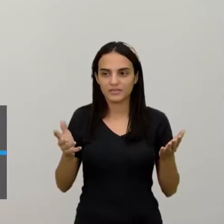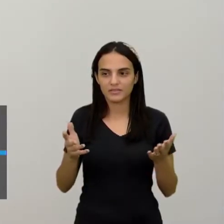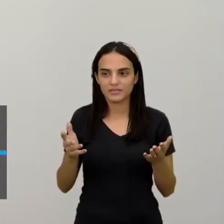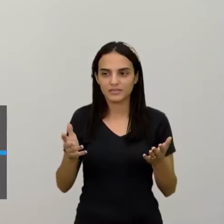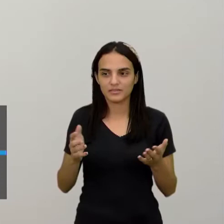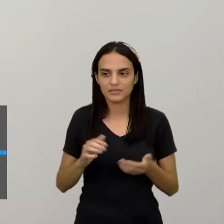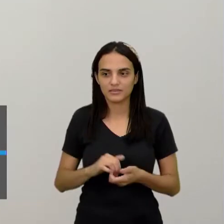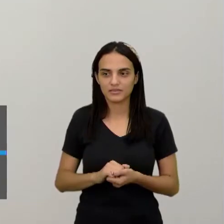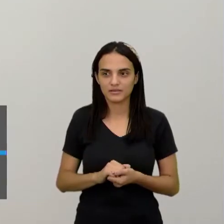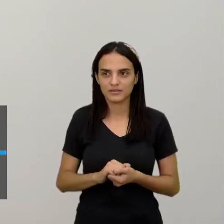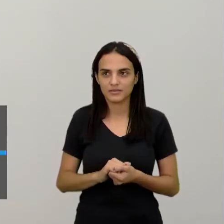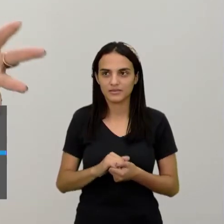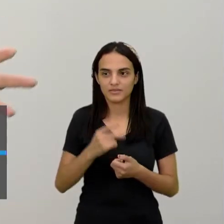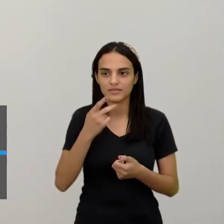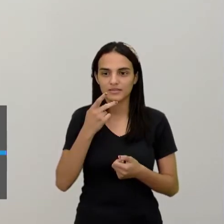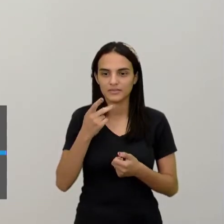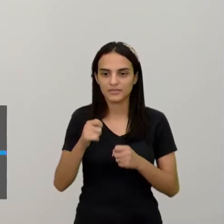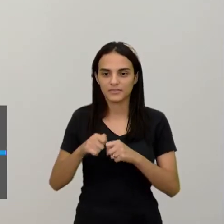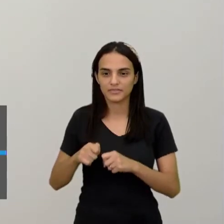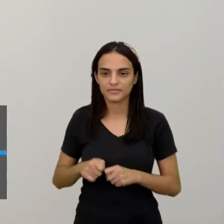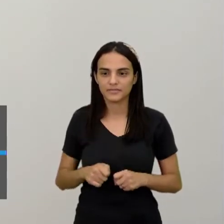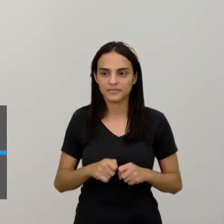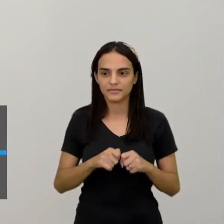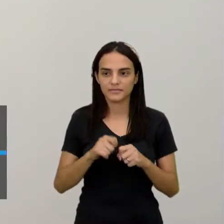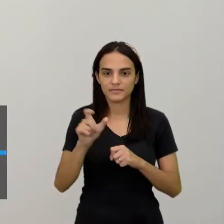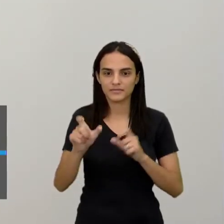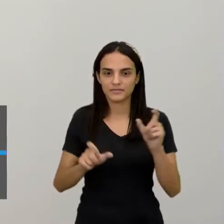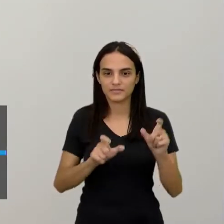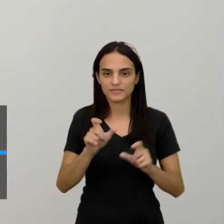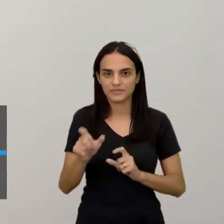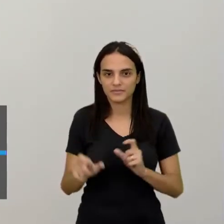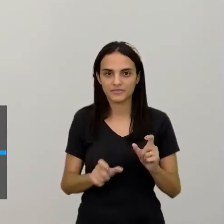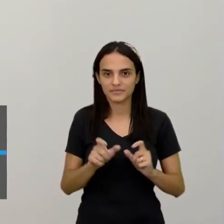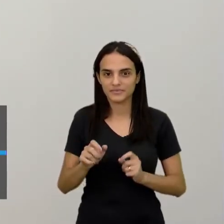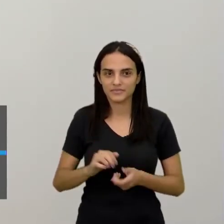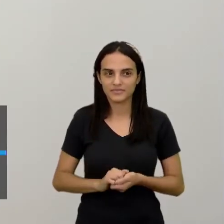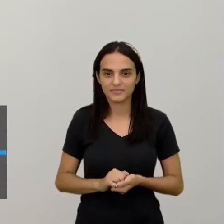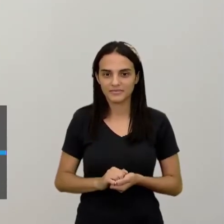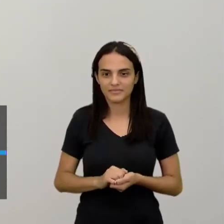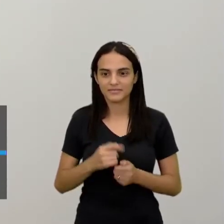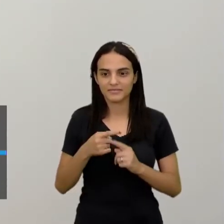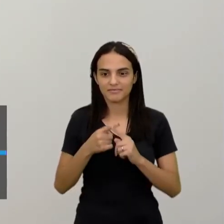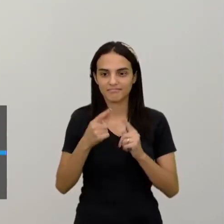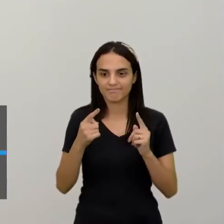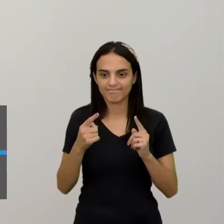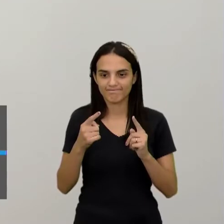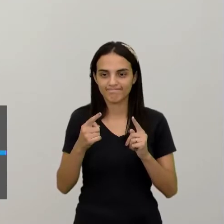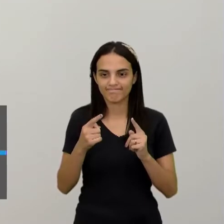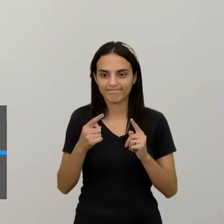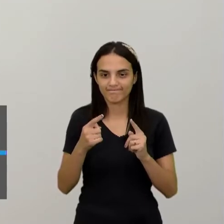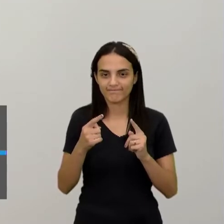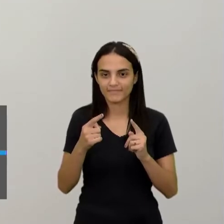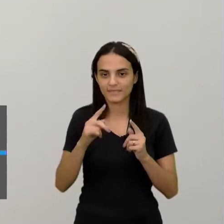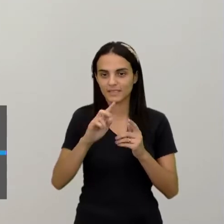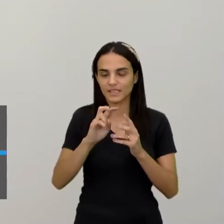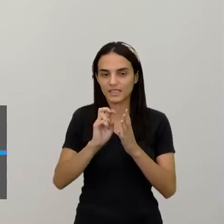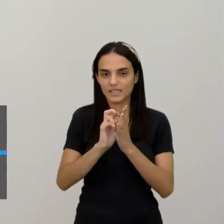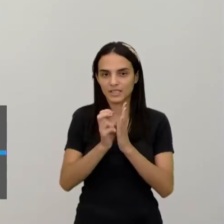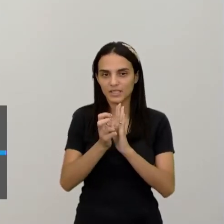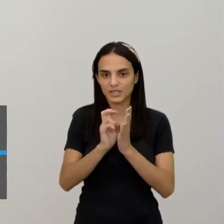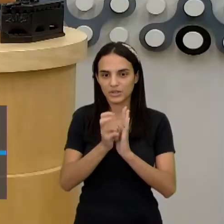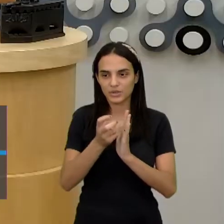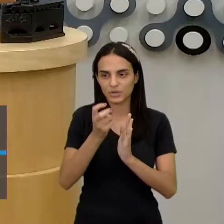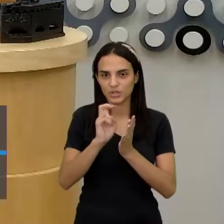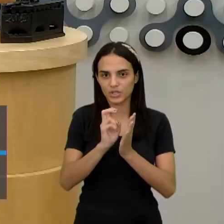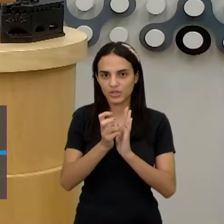são índios e que eles fazem parte de uma nação que, né, que tem etnias e línguas. Mas, de repente, quem é o não índio não entende isso.